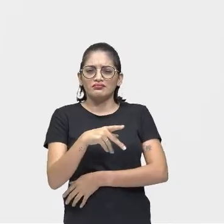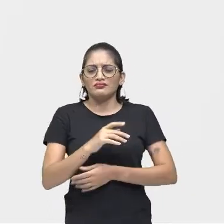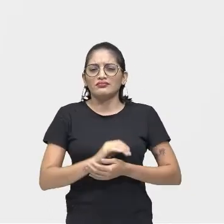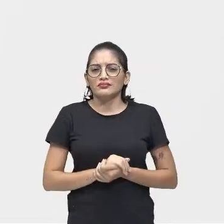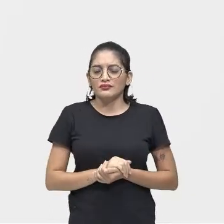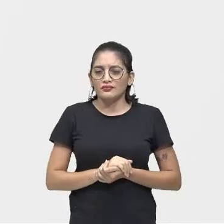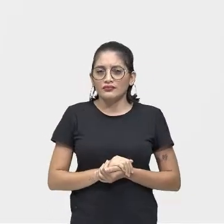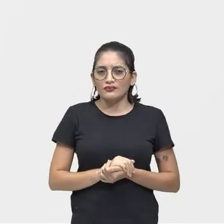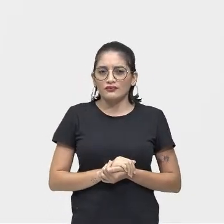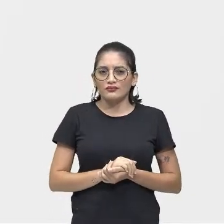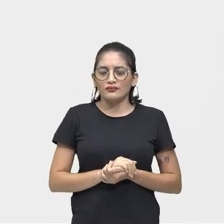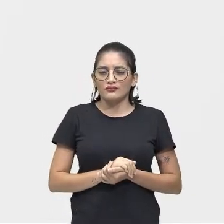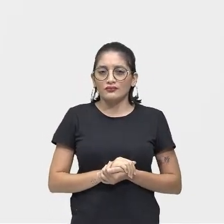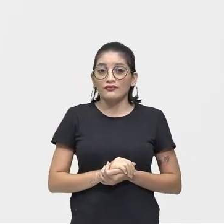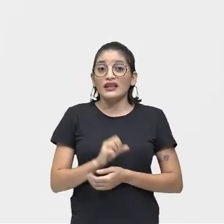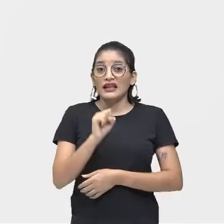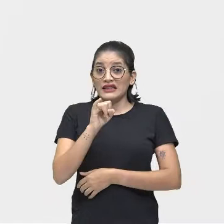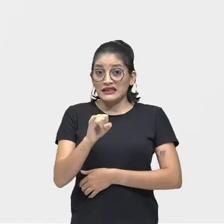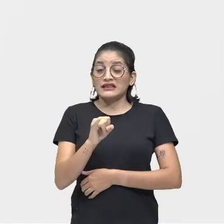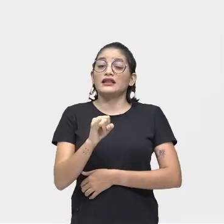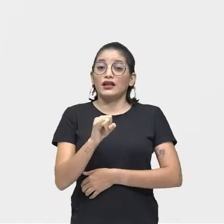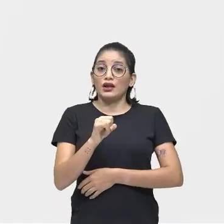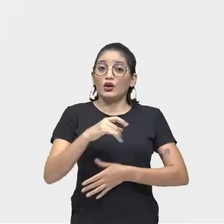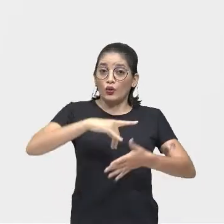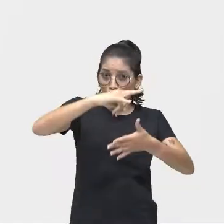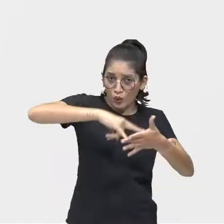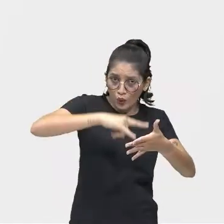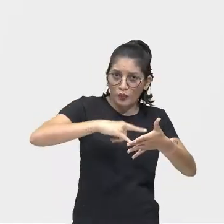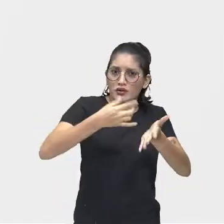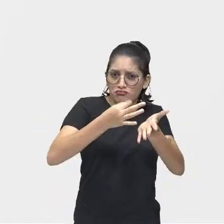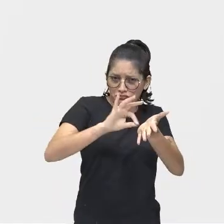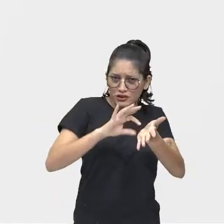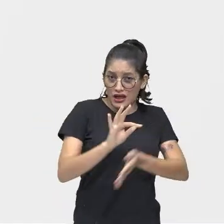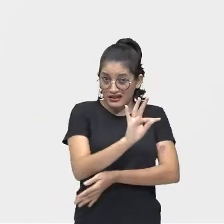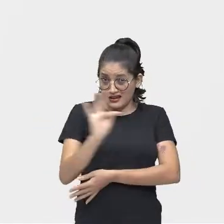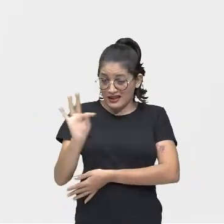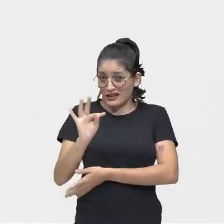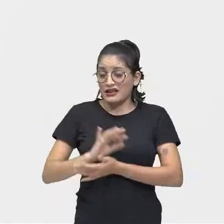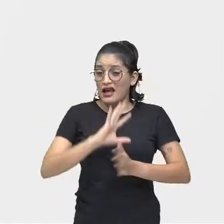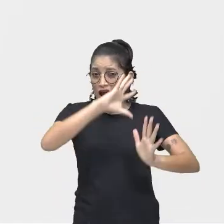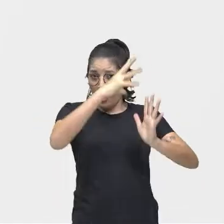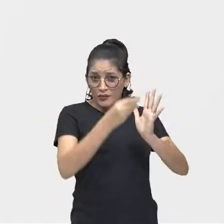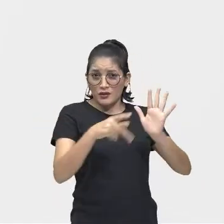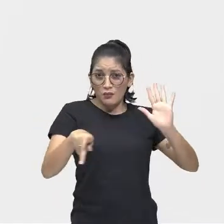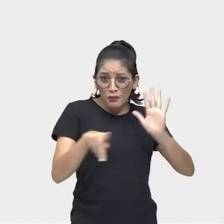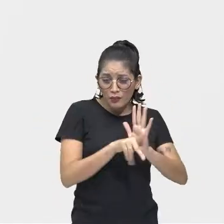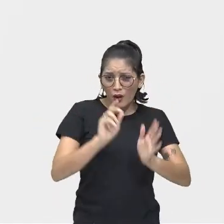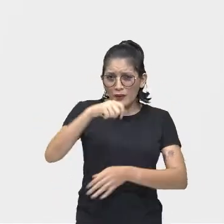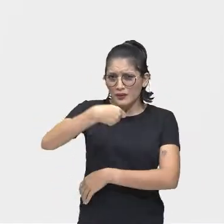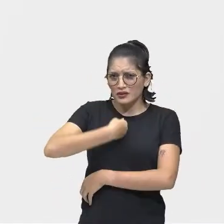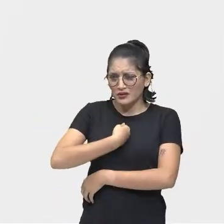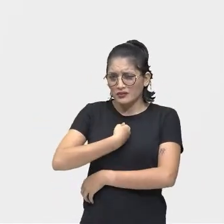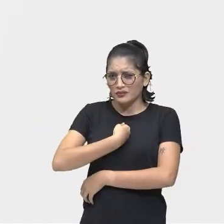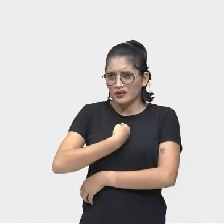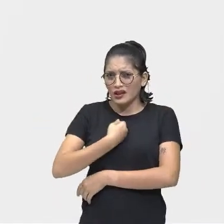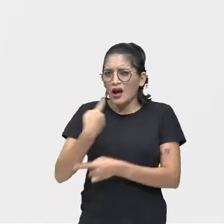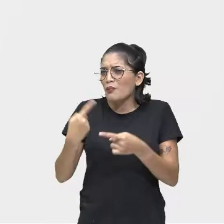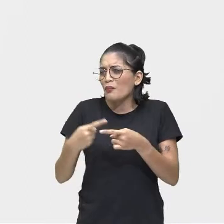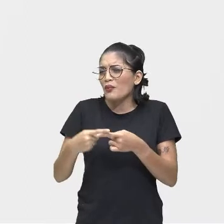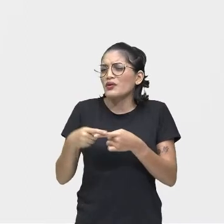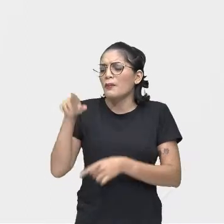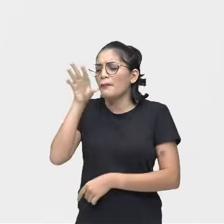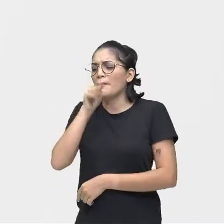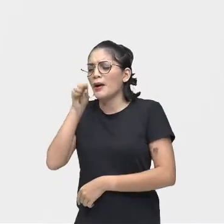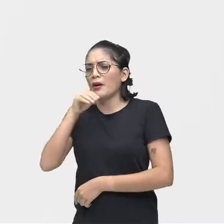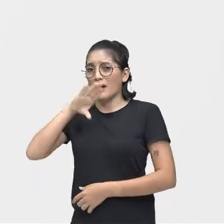se em Tordesilhas a Amazônia pertencia à Espanha, por que a gente fala